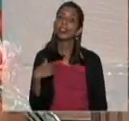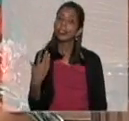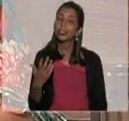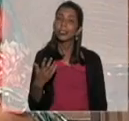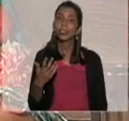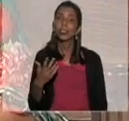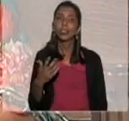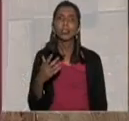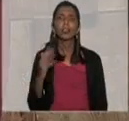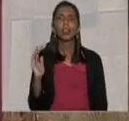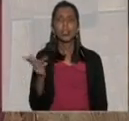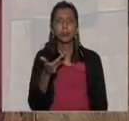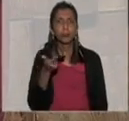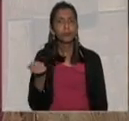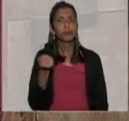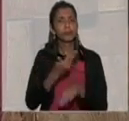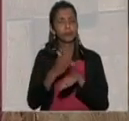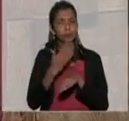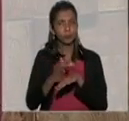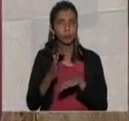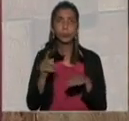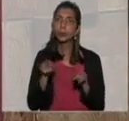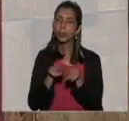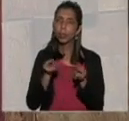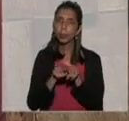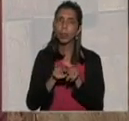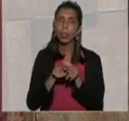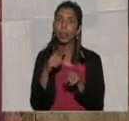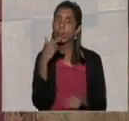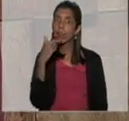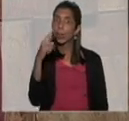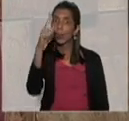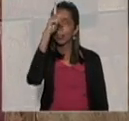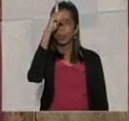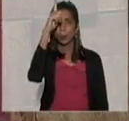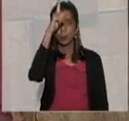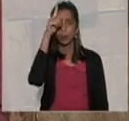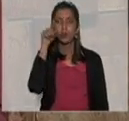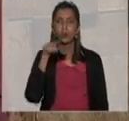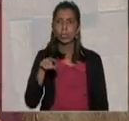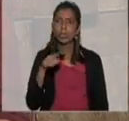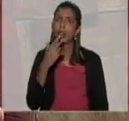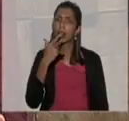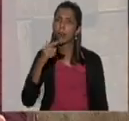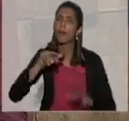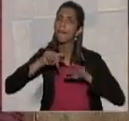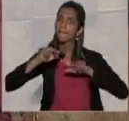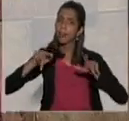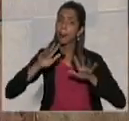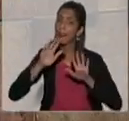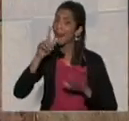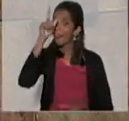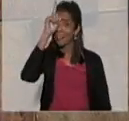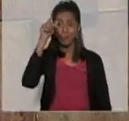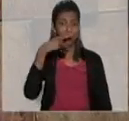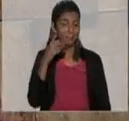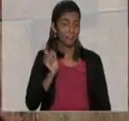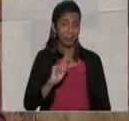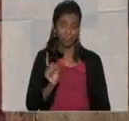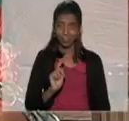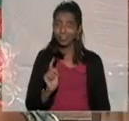aí mas foi um excelente exercício e lá você também falou alemão embora você seja poliglota alemão você não